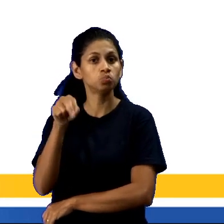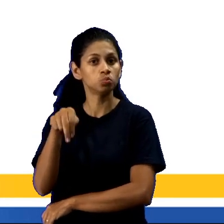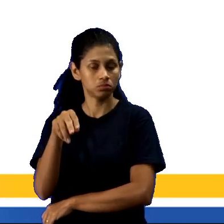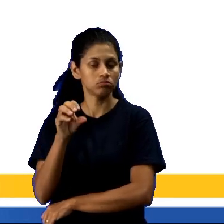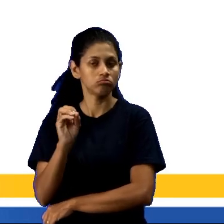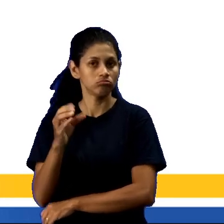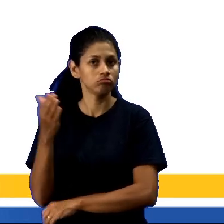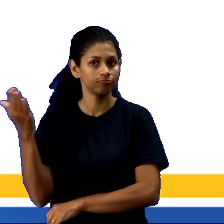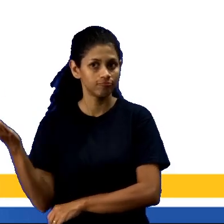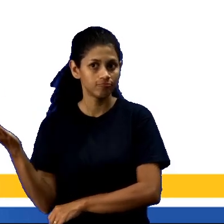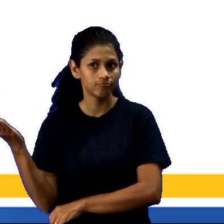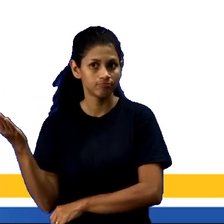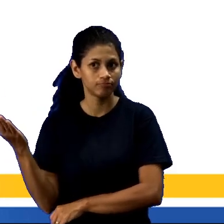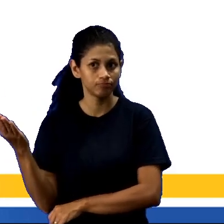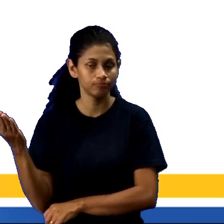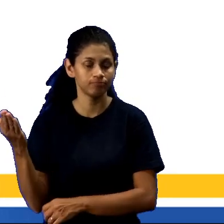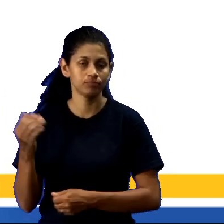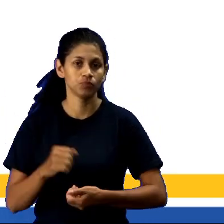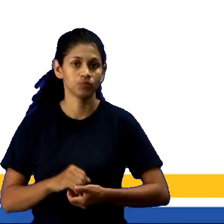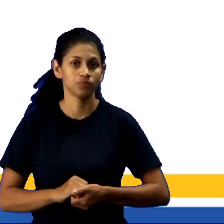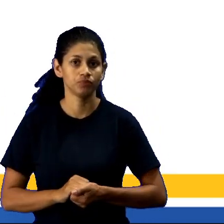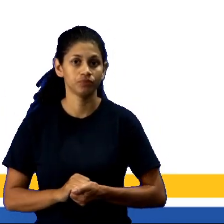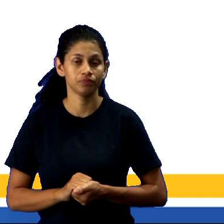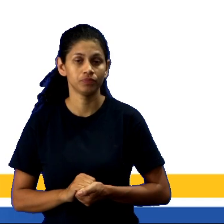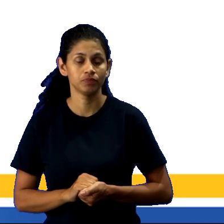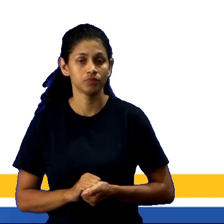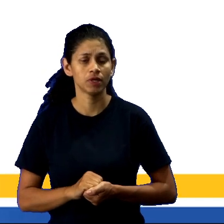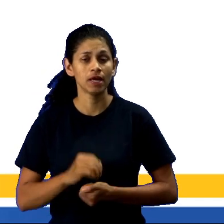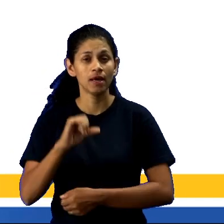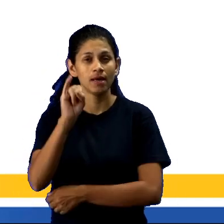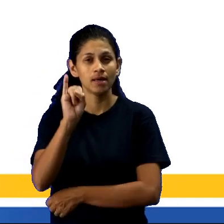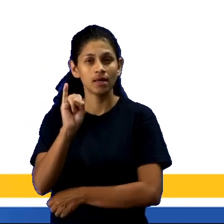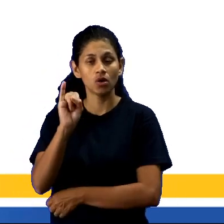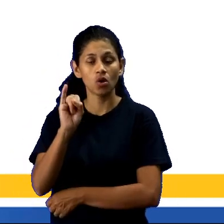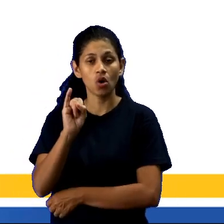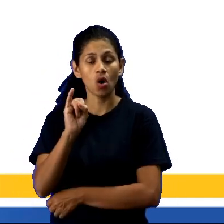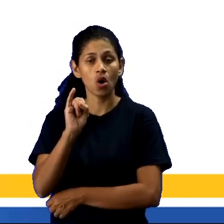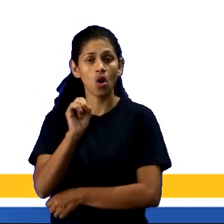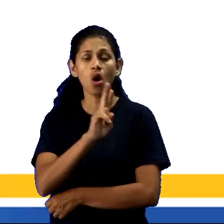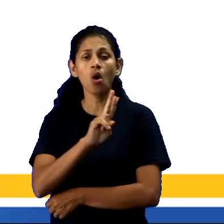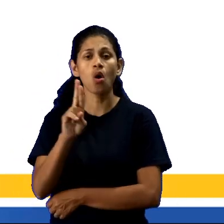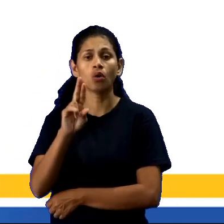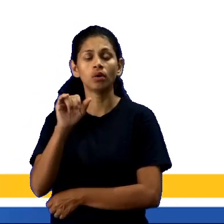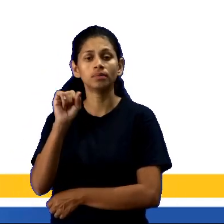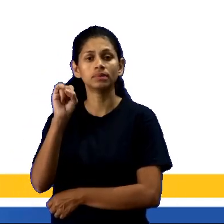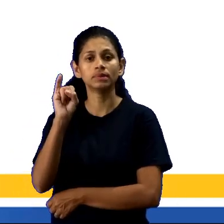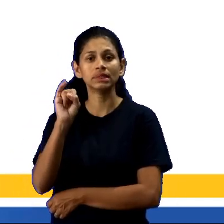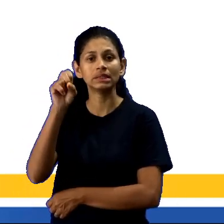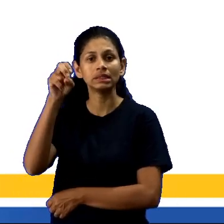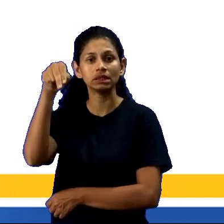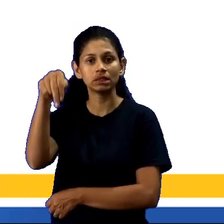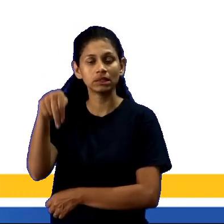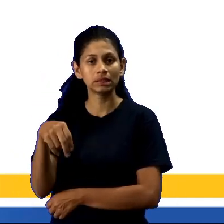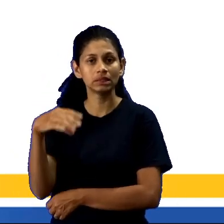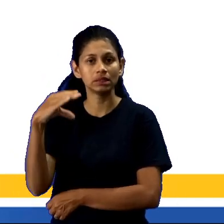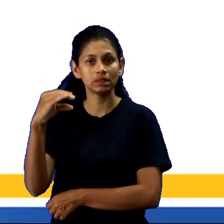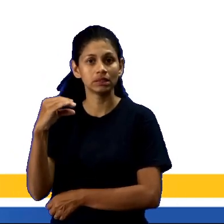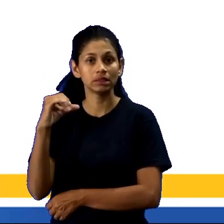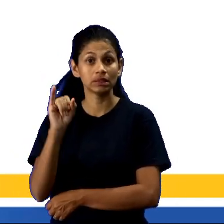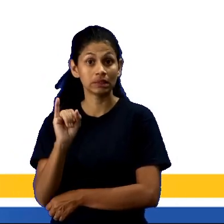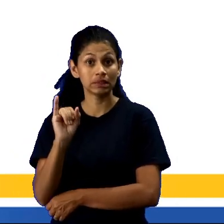Lembram que em algarismo romano são os incisos, então esse artigo ele se desdobrou